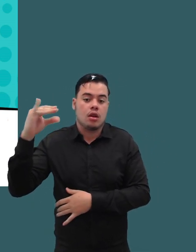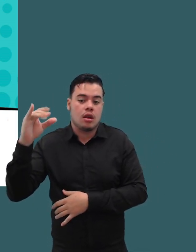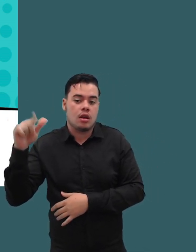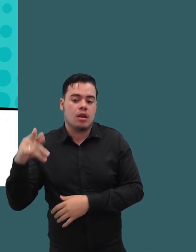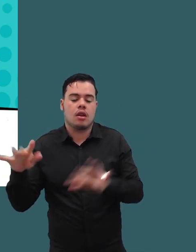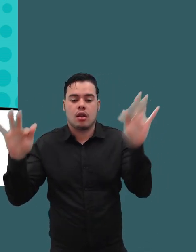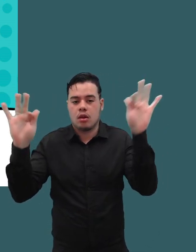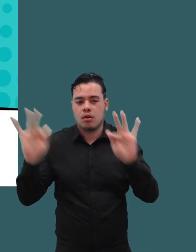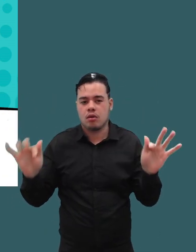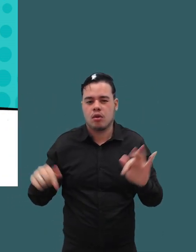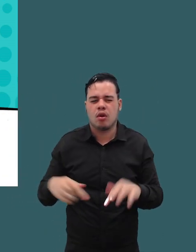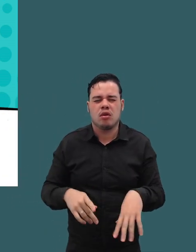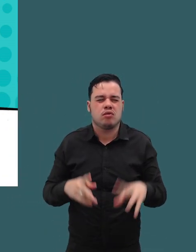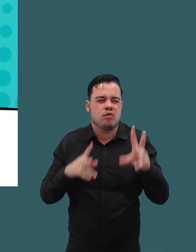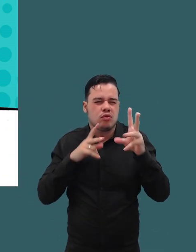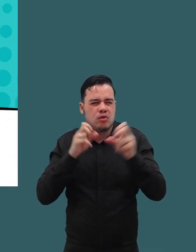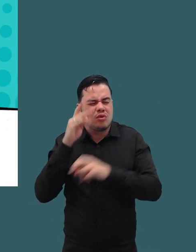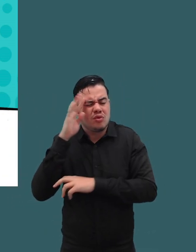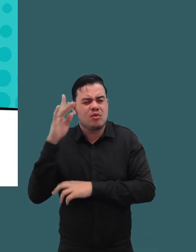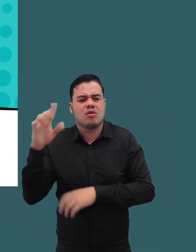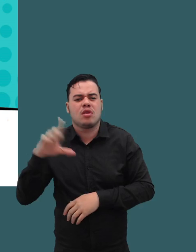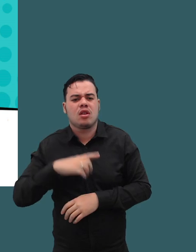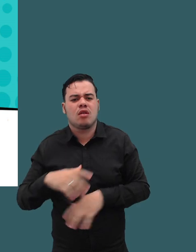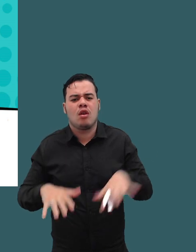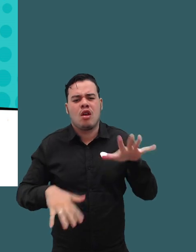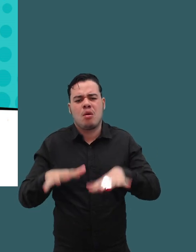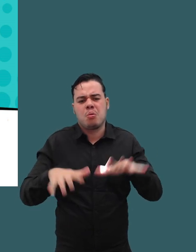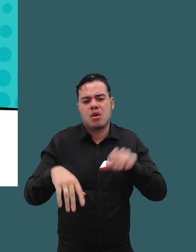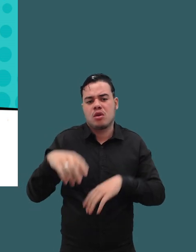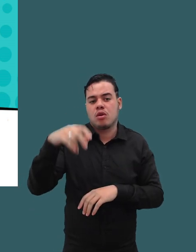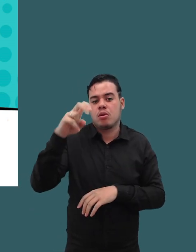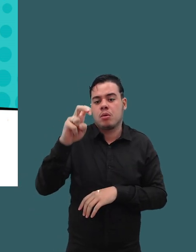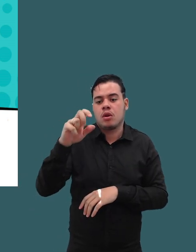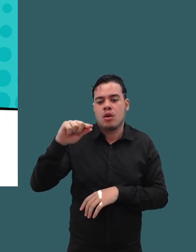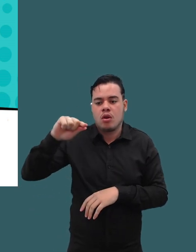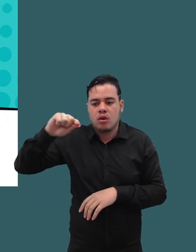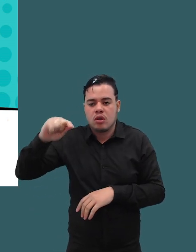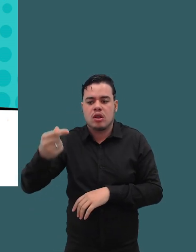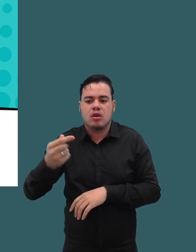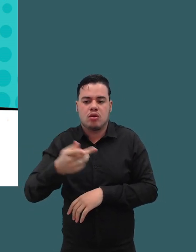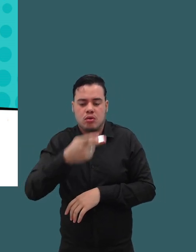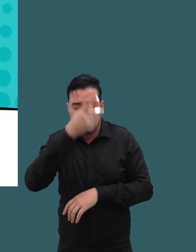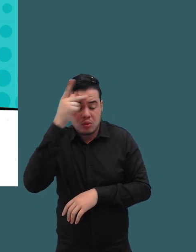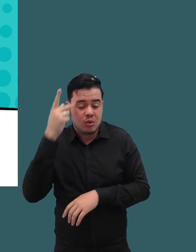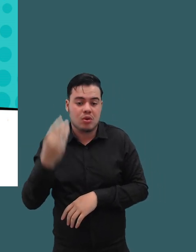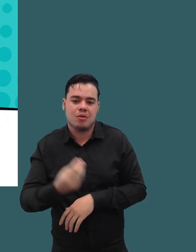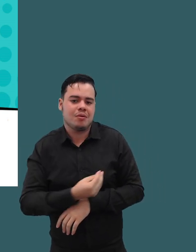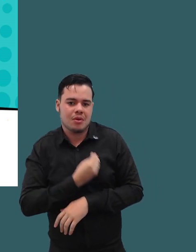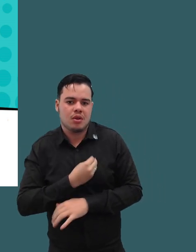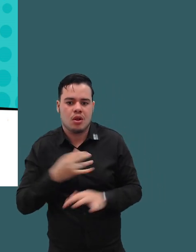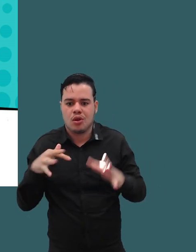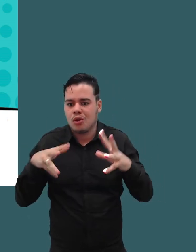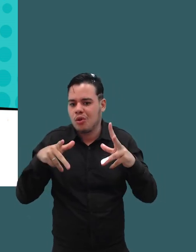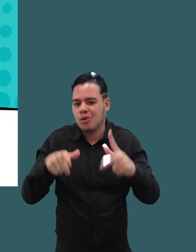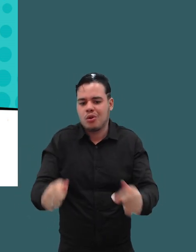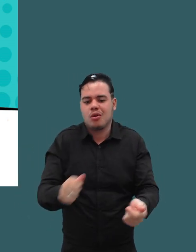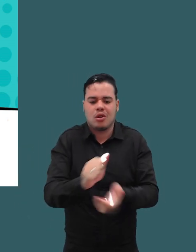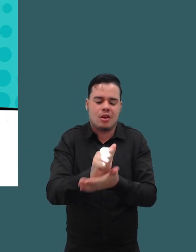dimensão, nós tivemos lá 5.000 participantes presenciais em todas as atividades